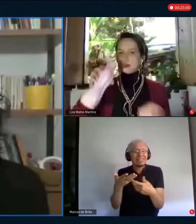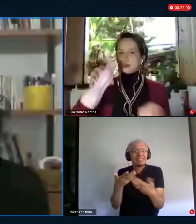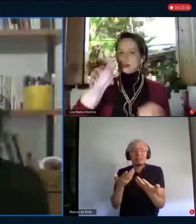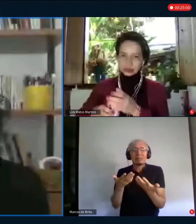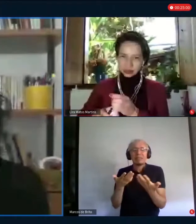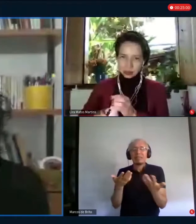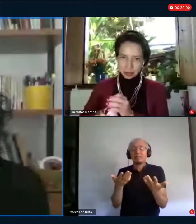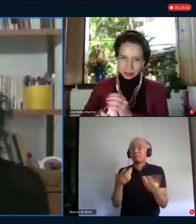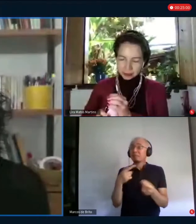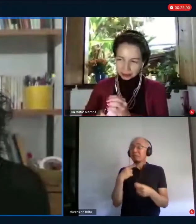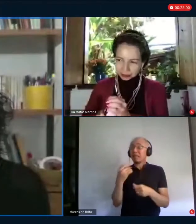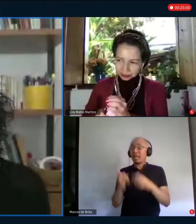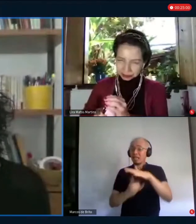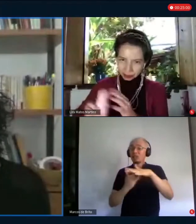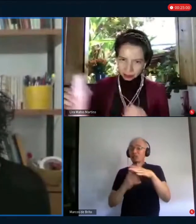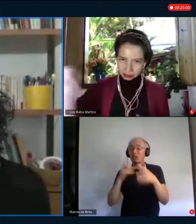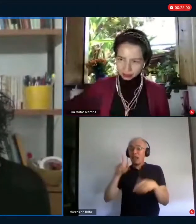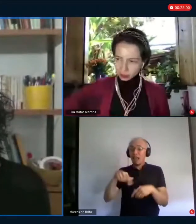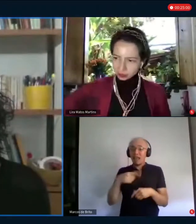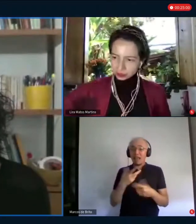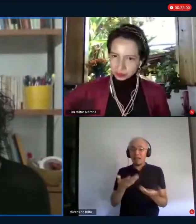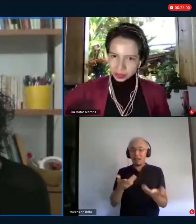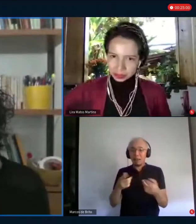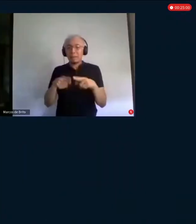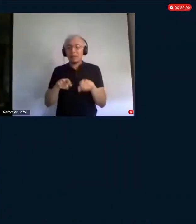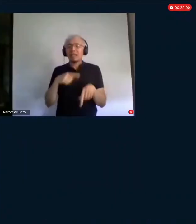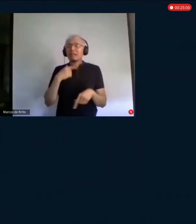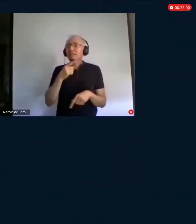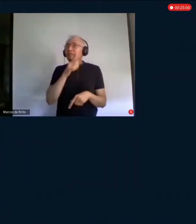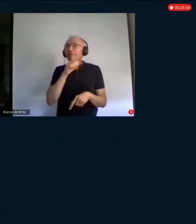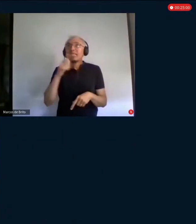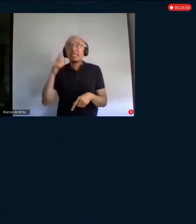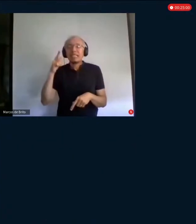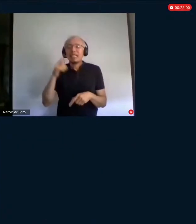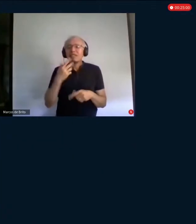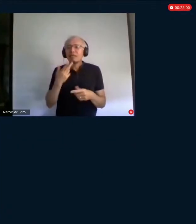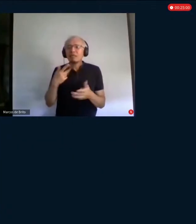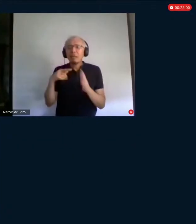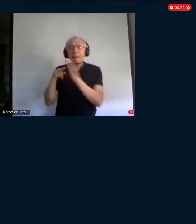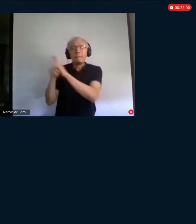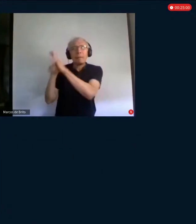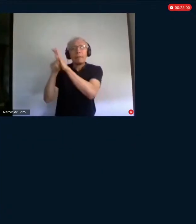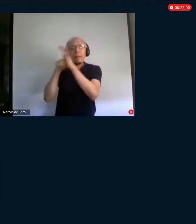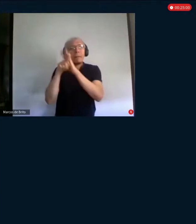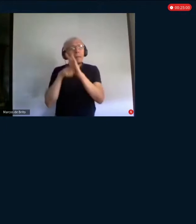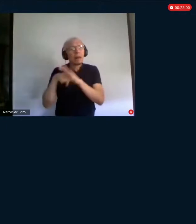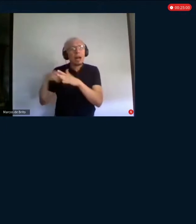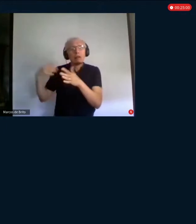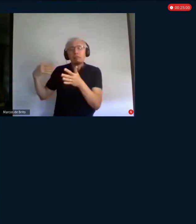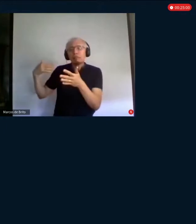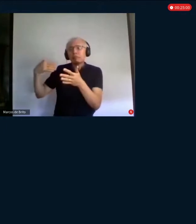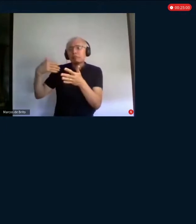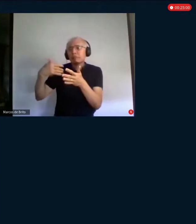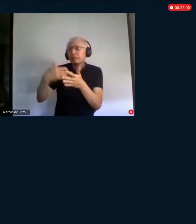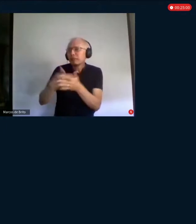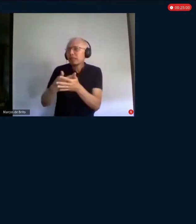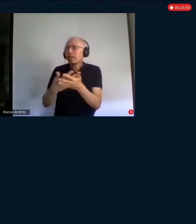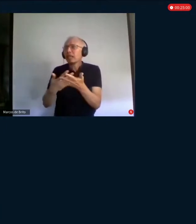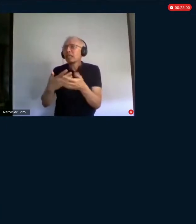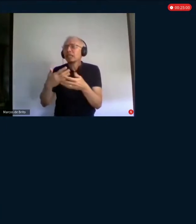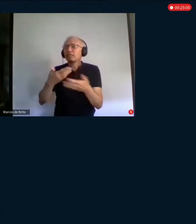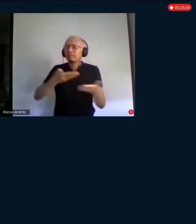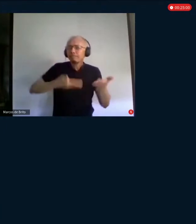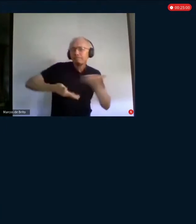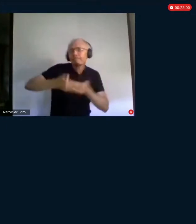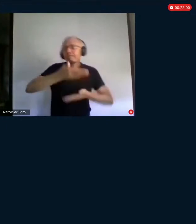institucional, porque eu acho que a Lira vem fazendo esse percurso, né, dialogando com a gente,